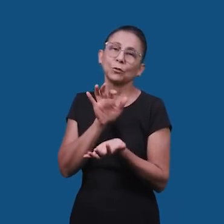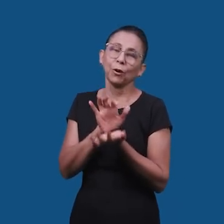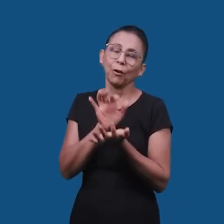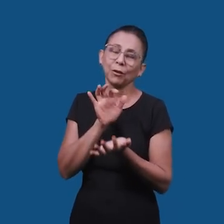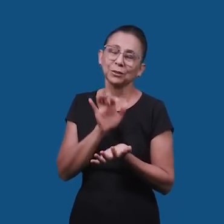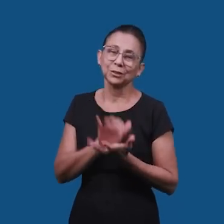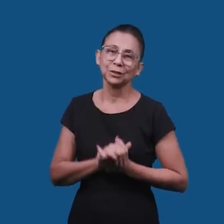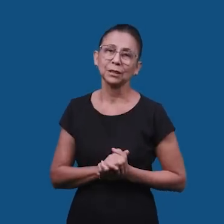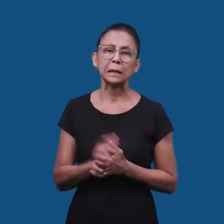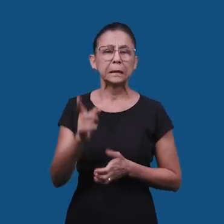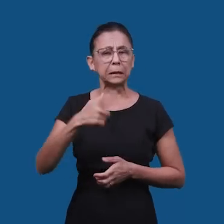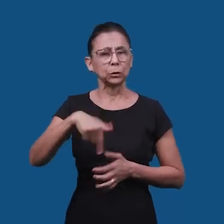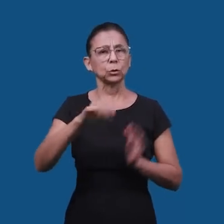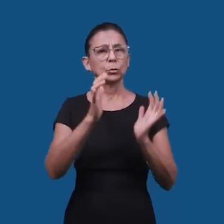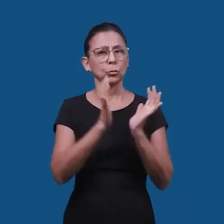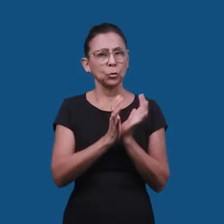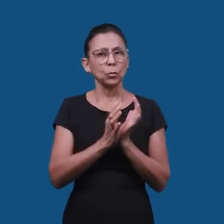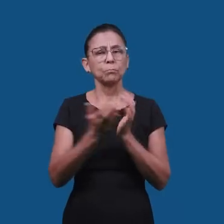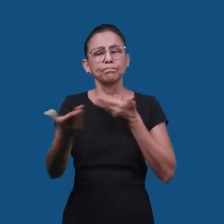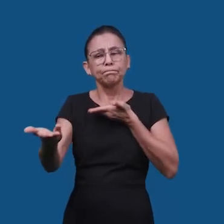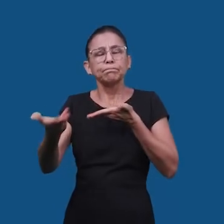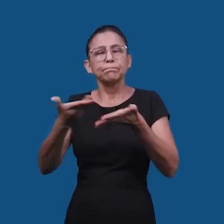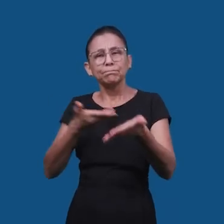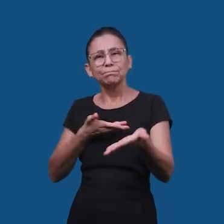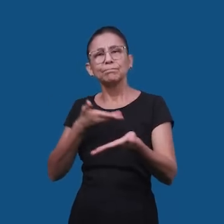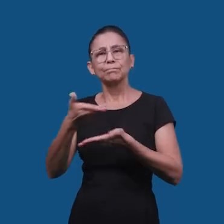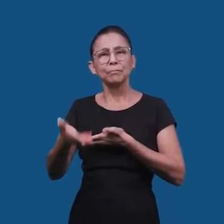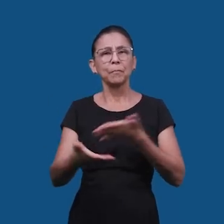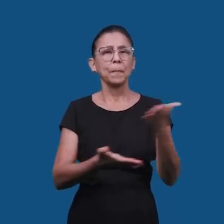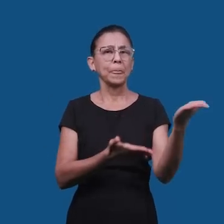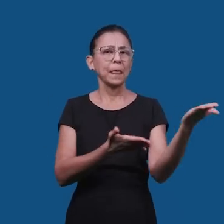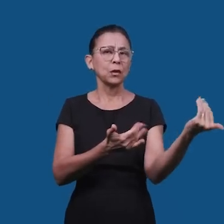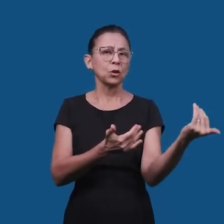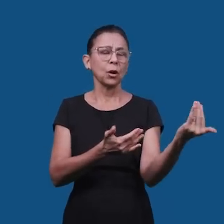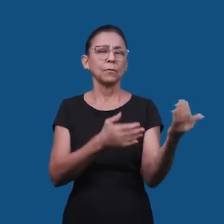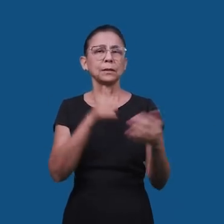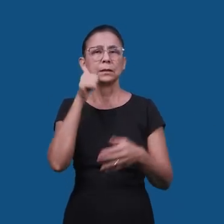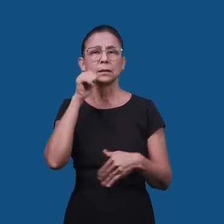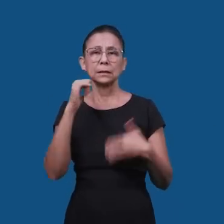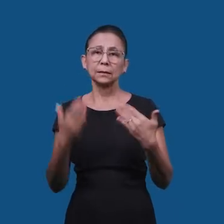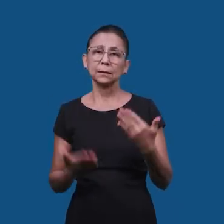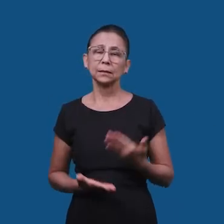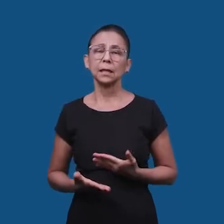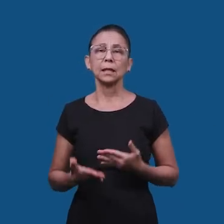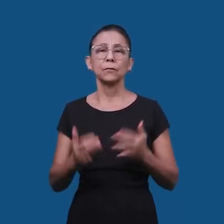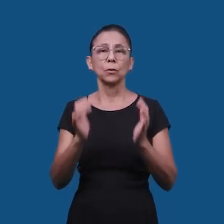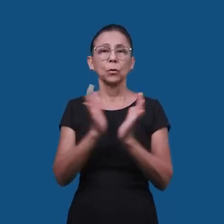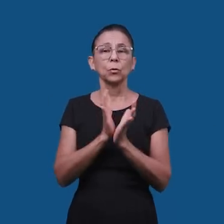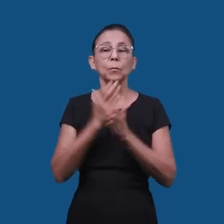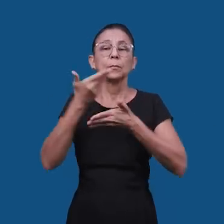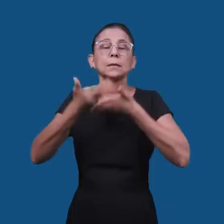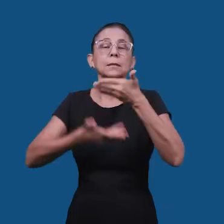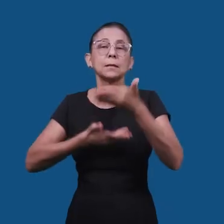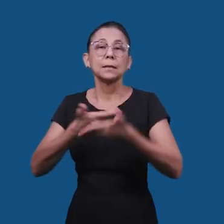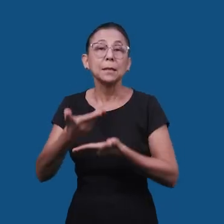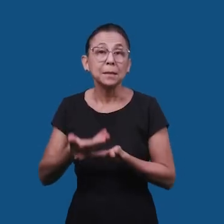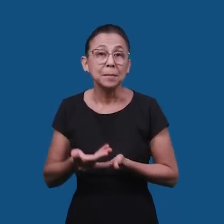trabalho, todos os grupos da igreja podem se envolver. Jovens, senhoras, grupos de